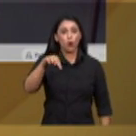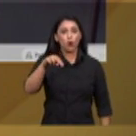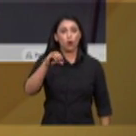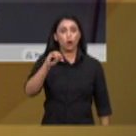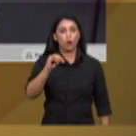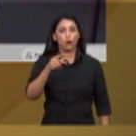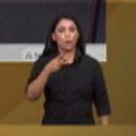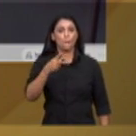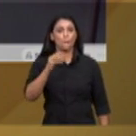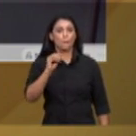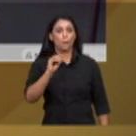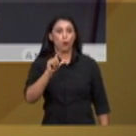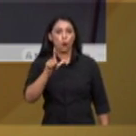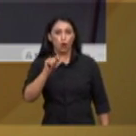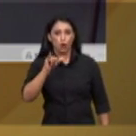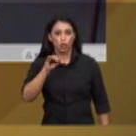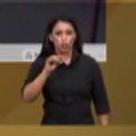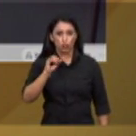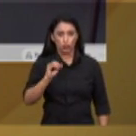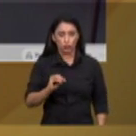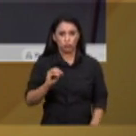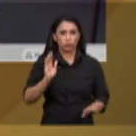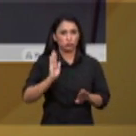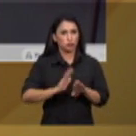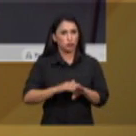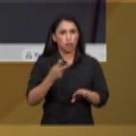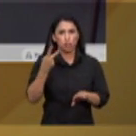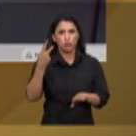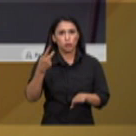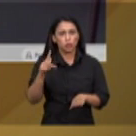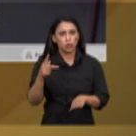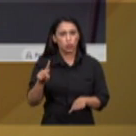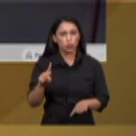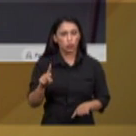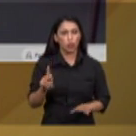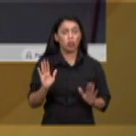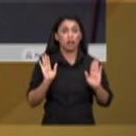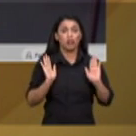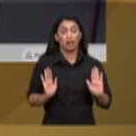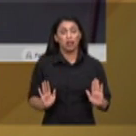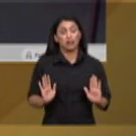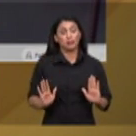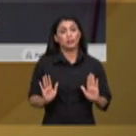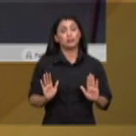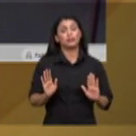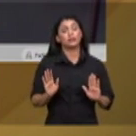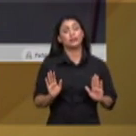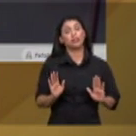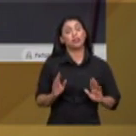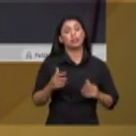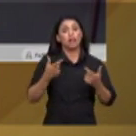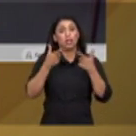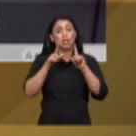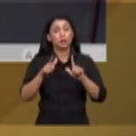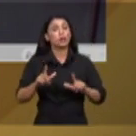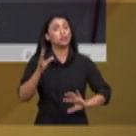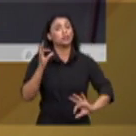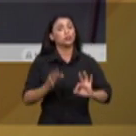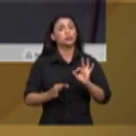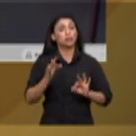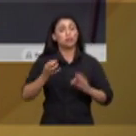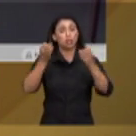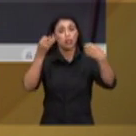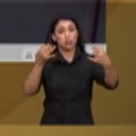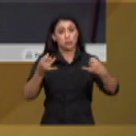si. Não se os deve confundir no âmbito da linguagem jurídica, qual